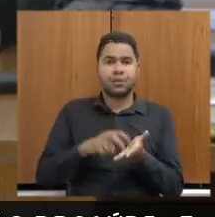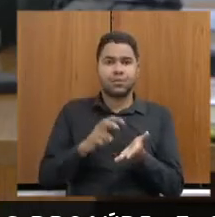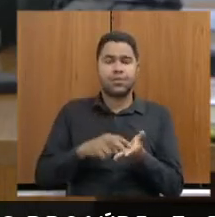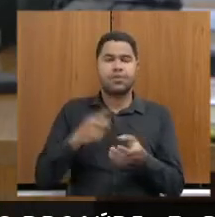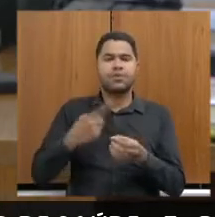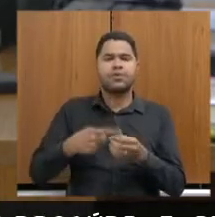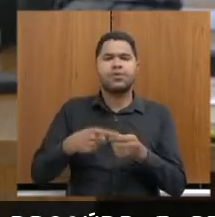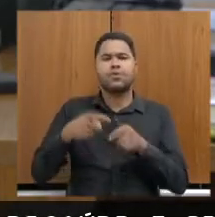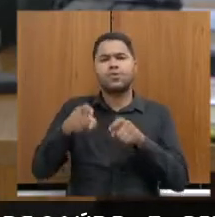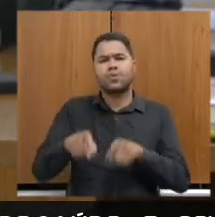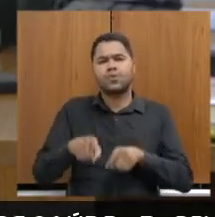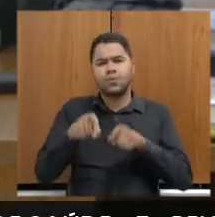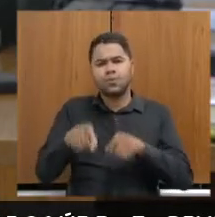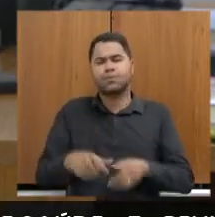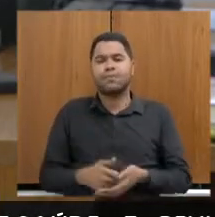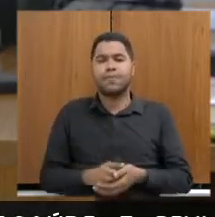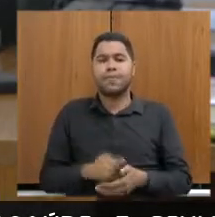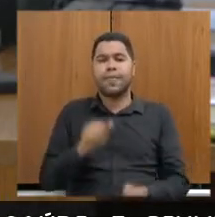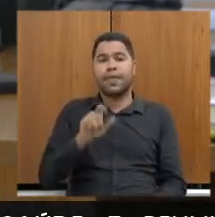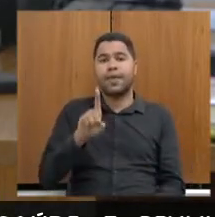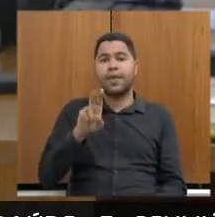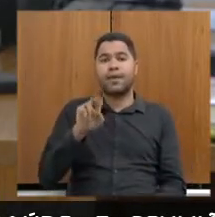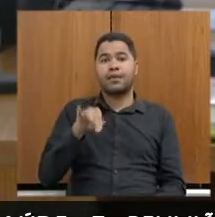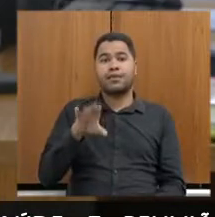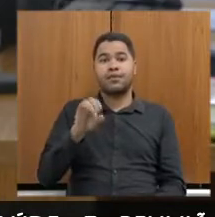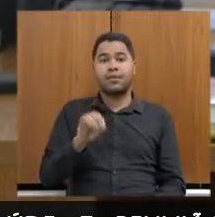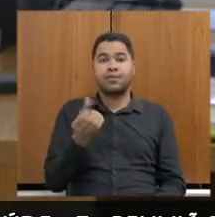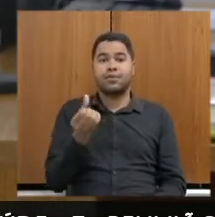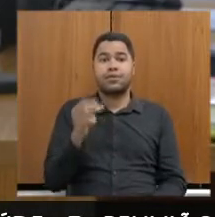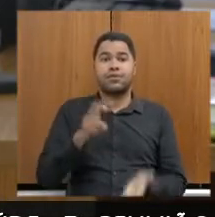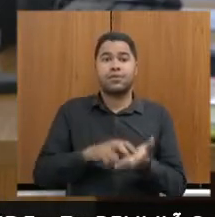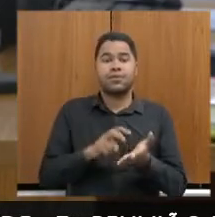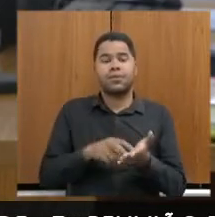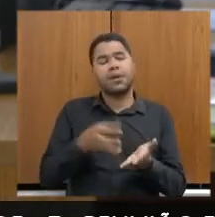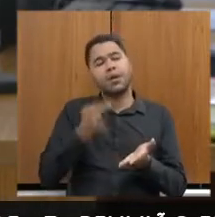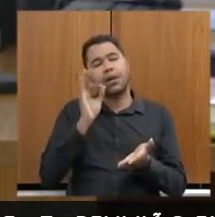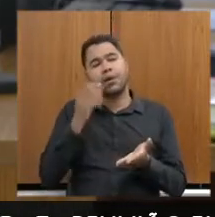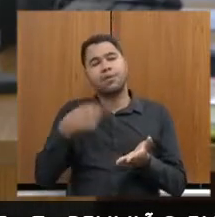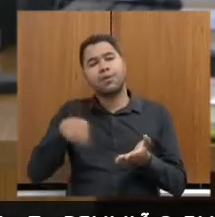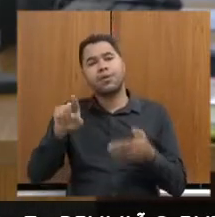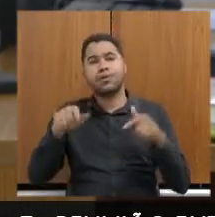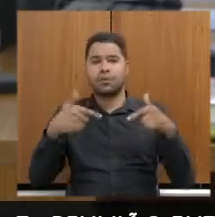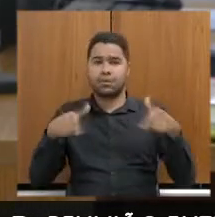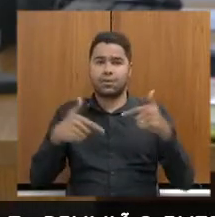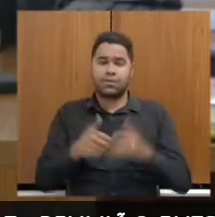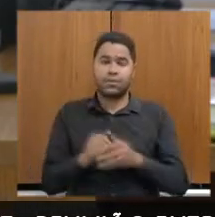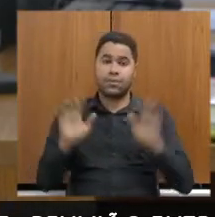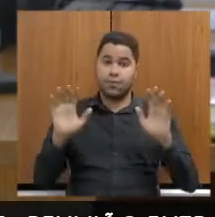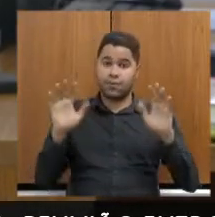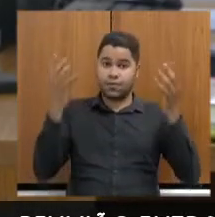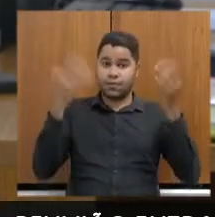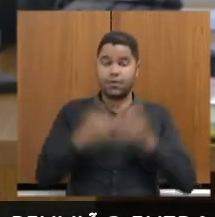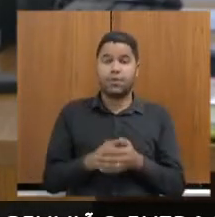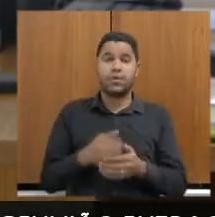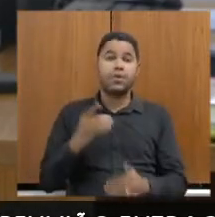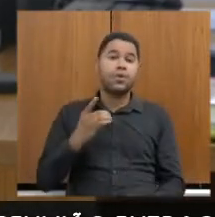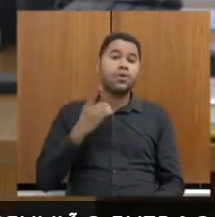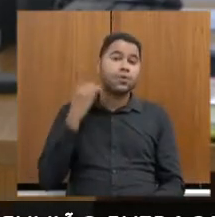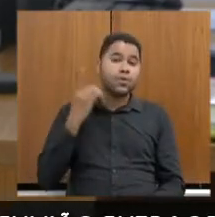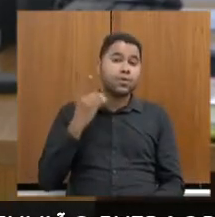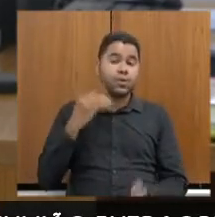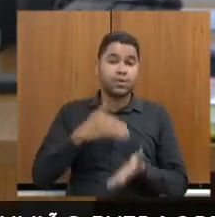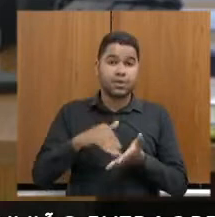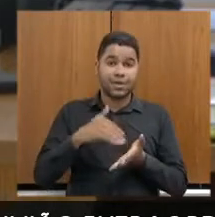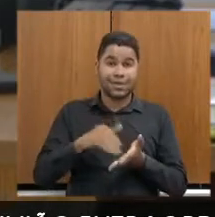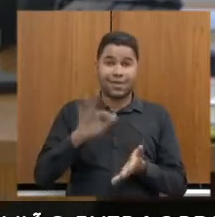numa cidade do interior o Adriano de sendo seis da manhã para tomar o café para ir trabalhar no evento que ele tinha o deputado o